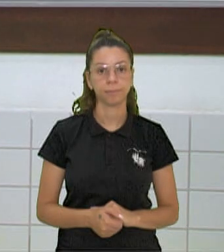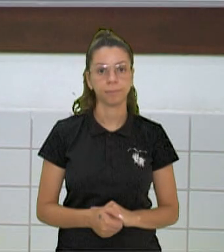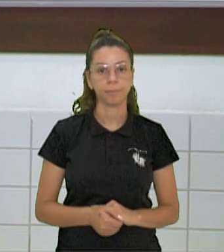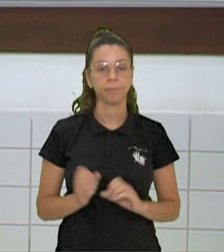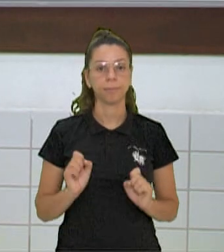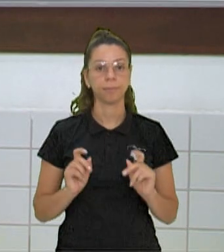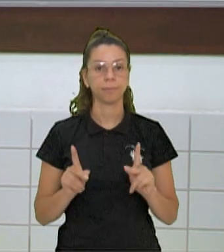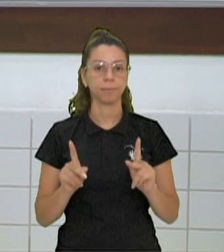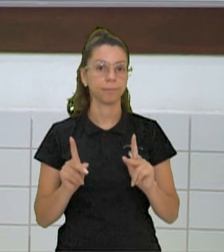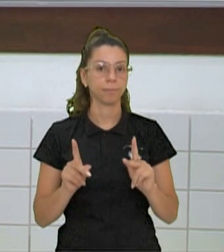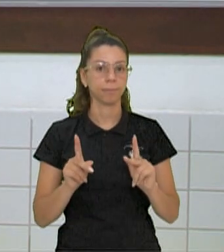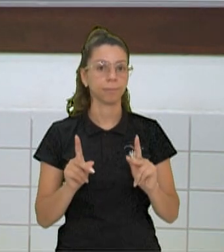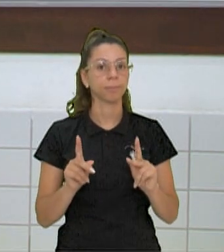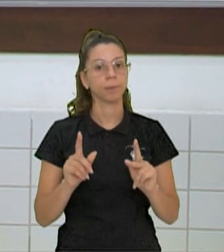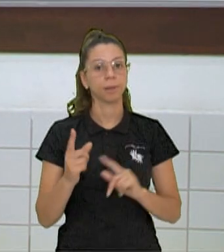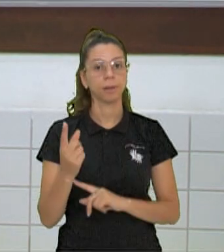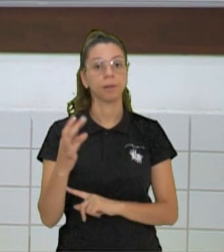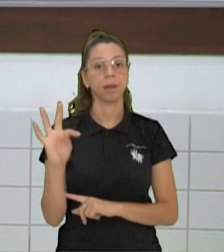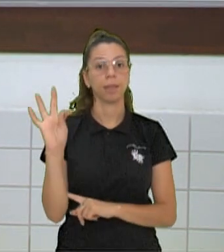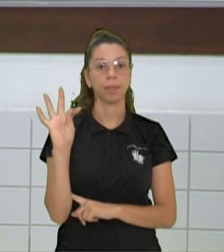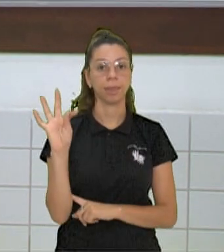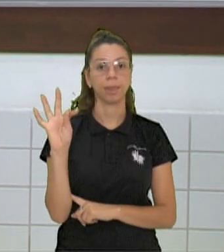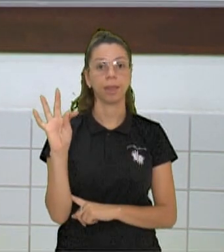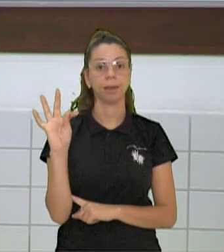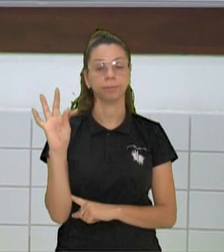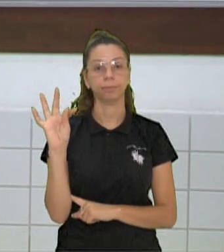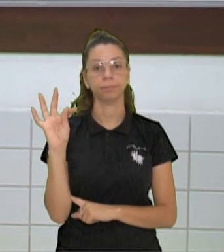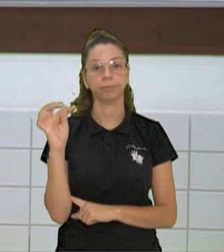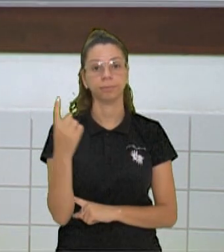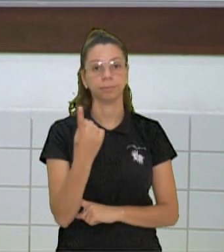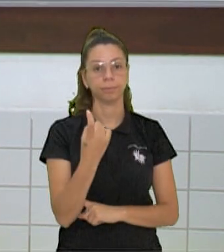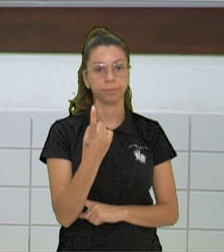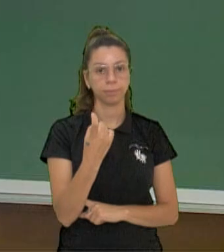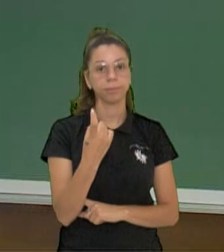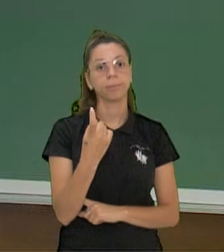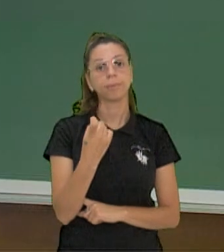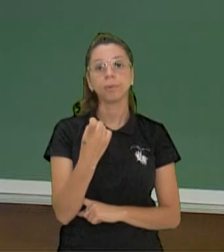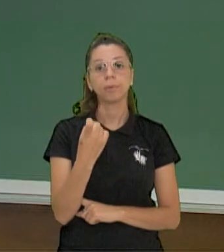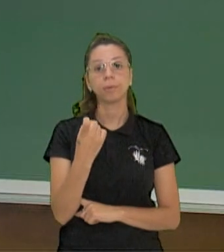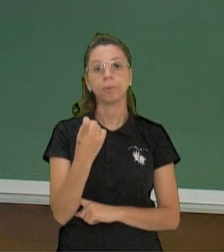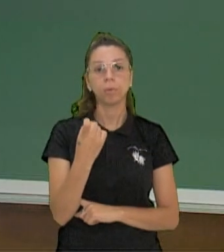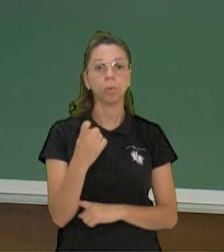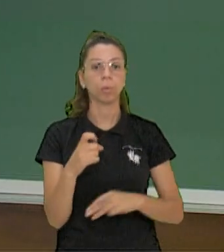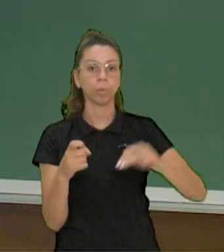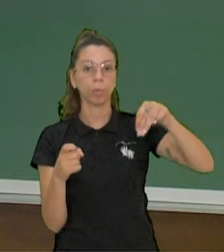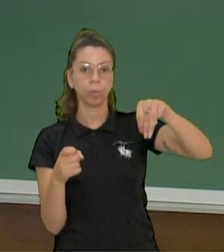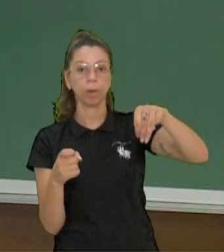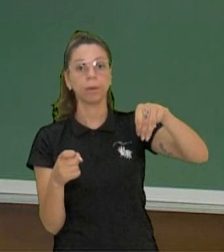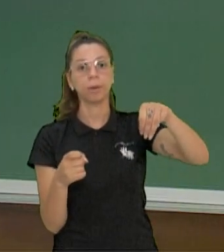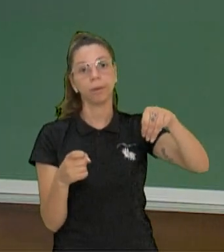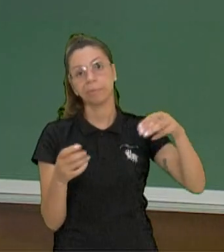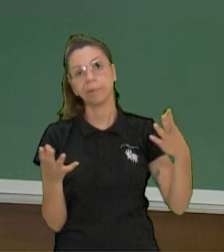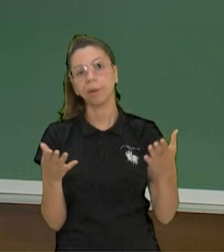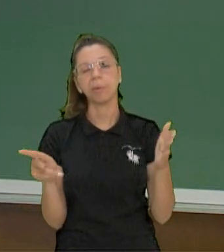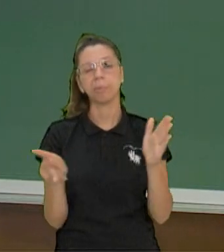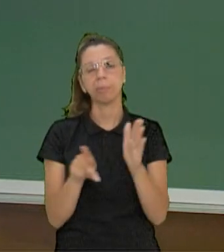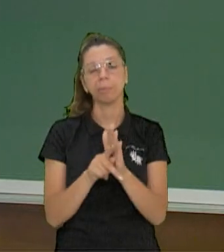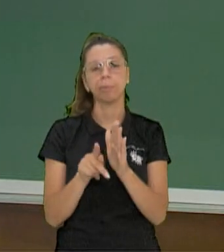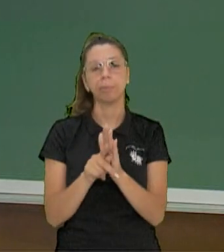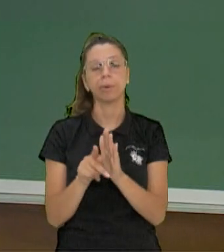Muito bem, isolando T na expressão do montante, né? A gente está falando de matemática financeira